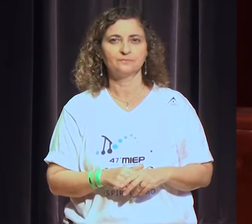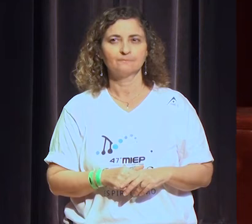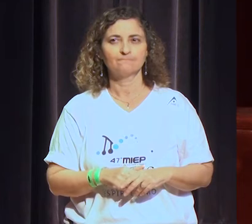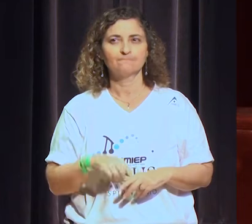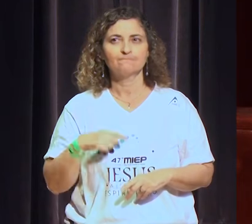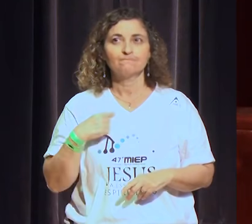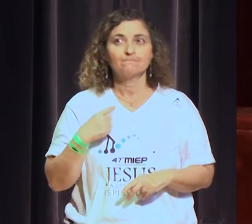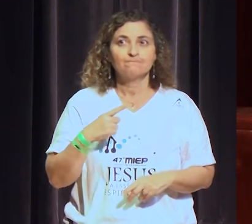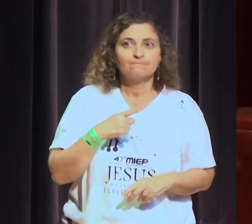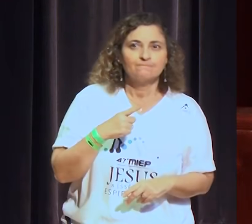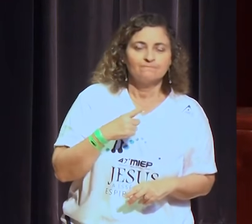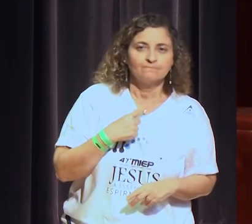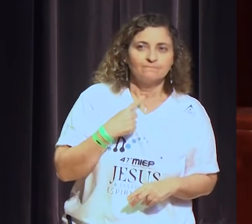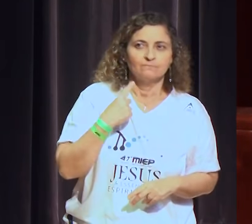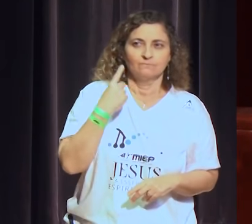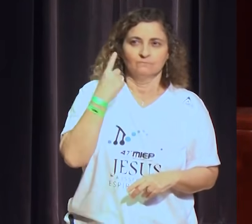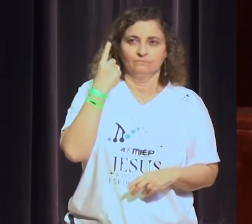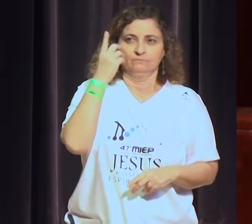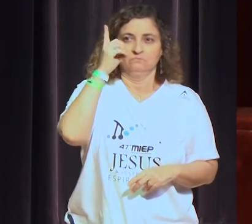e agora acaba,